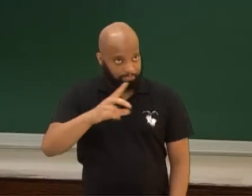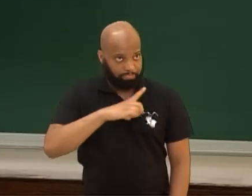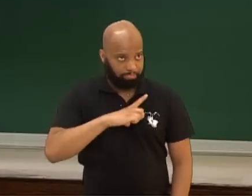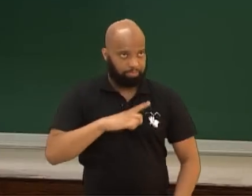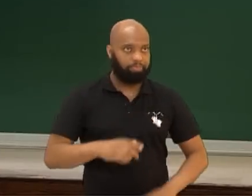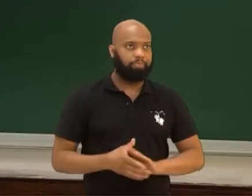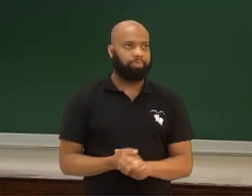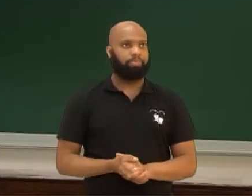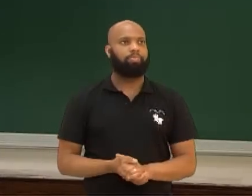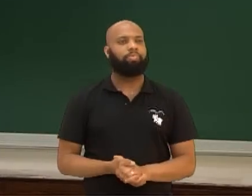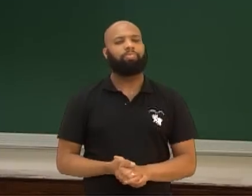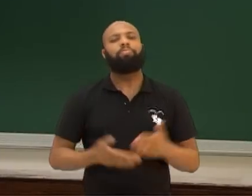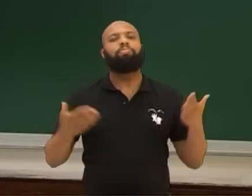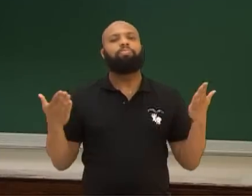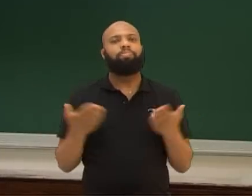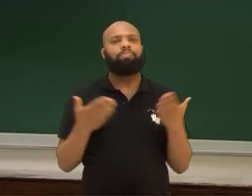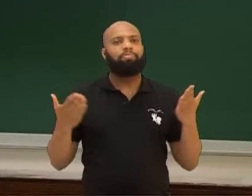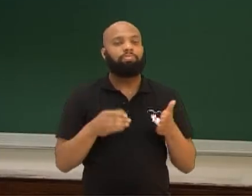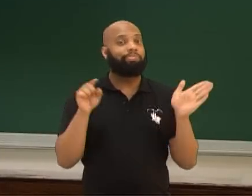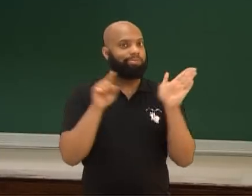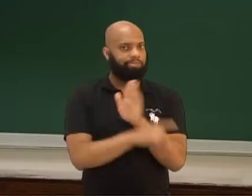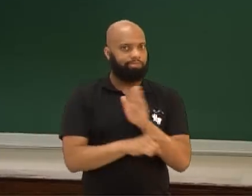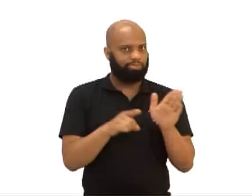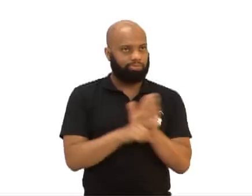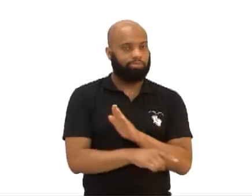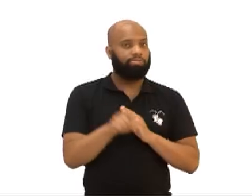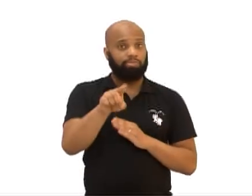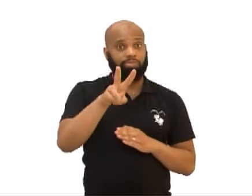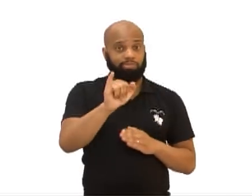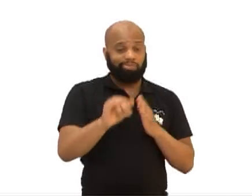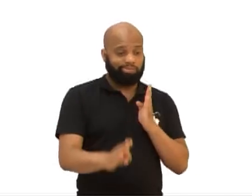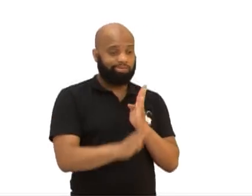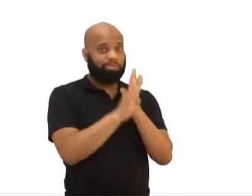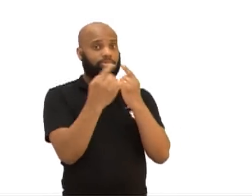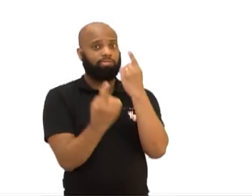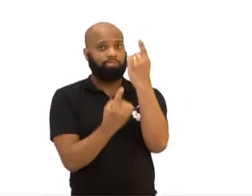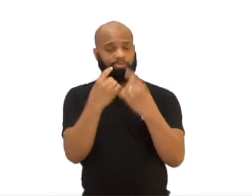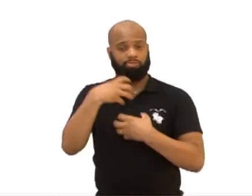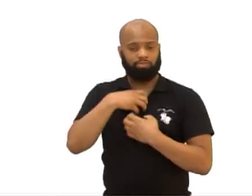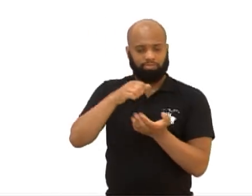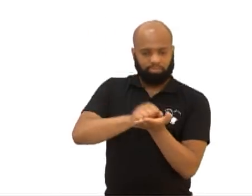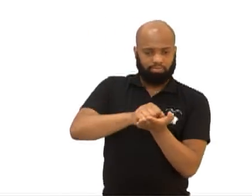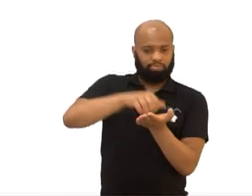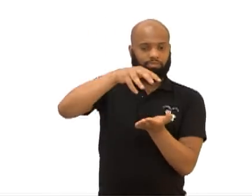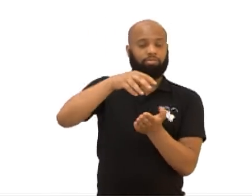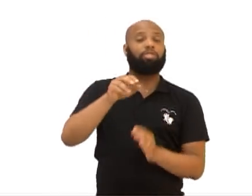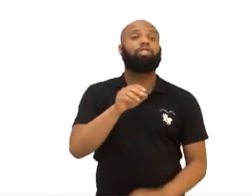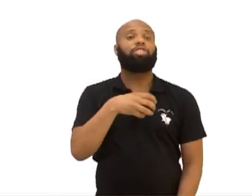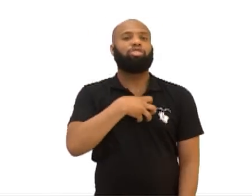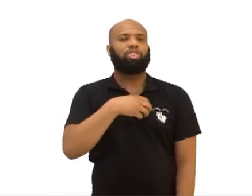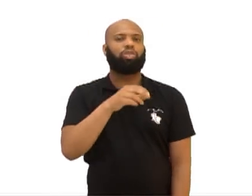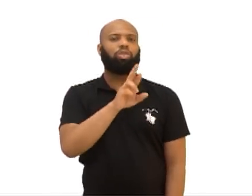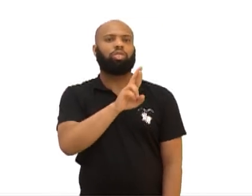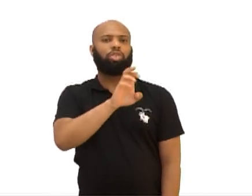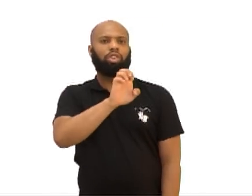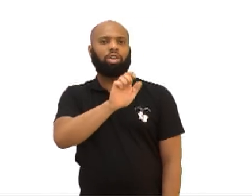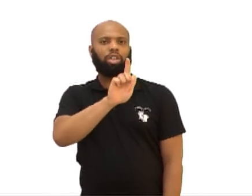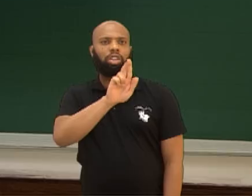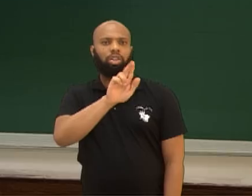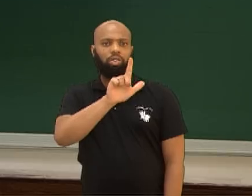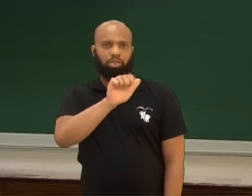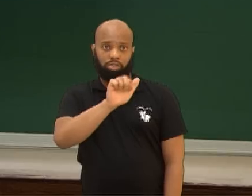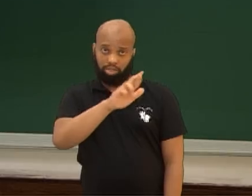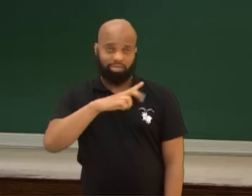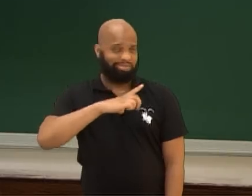continuar? Então, ó, exercício. Identifique quais polígonos são regulares. Eu tenho vários polígonos desenhados aqui.